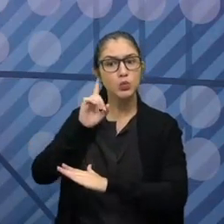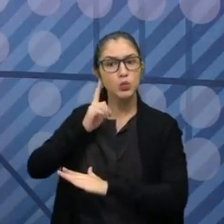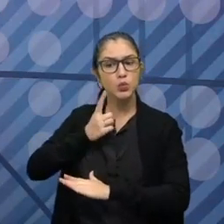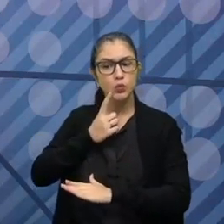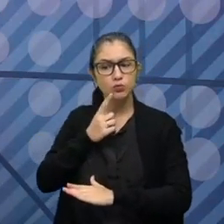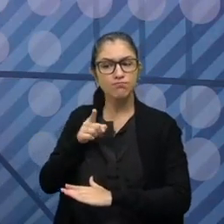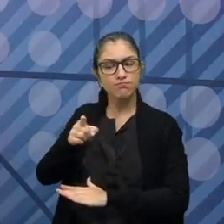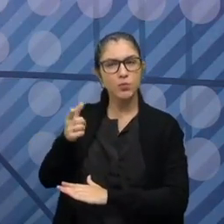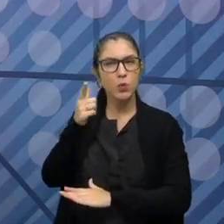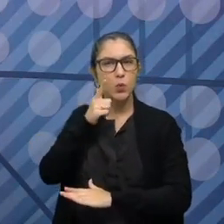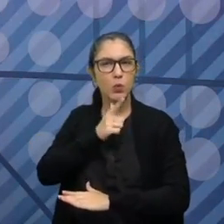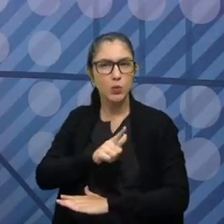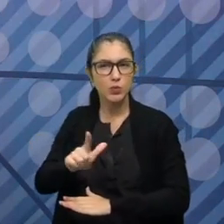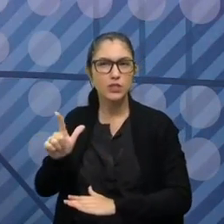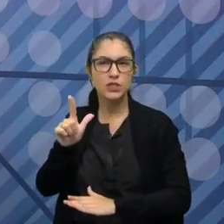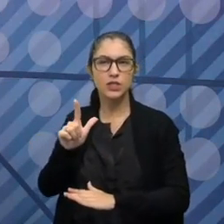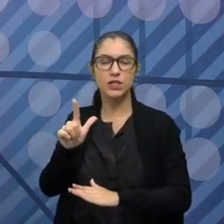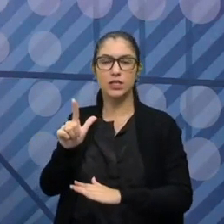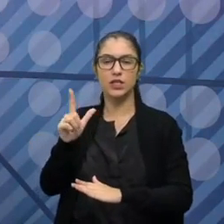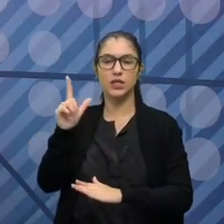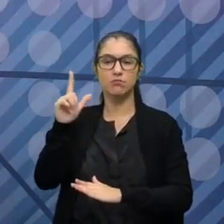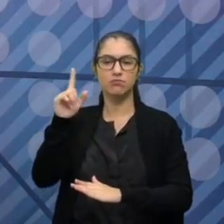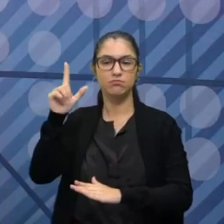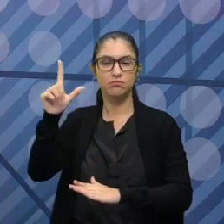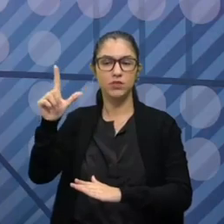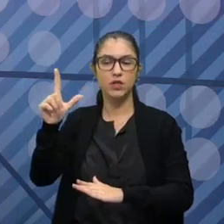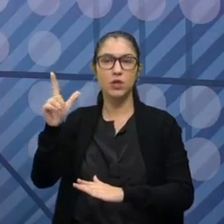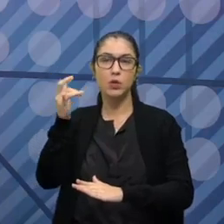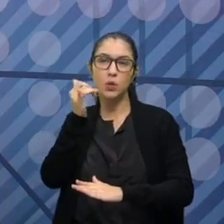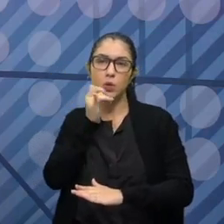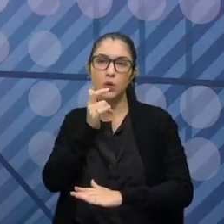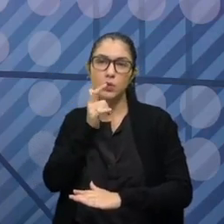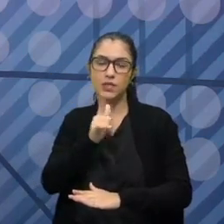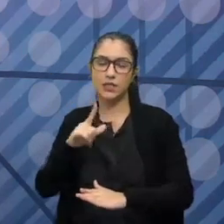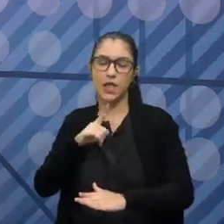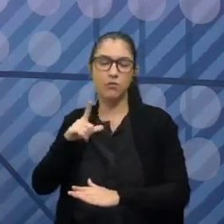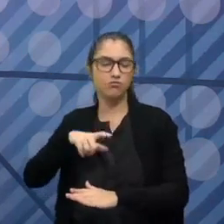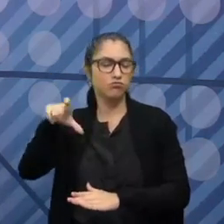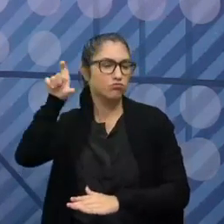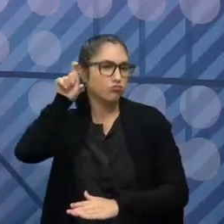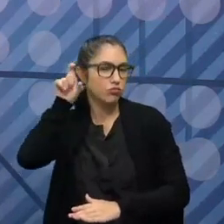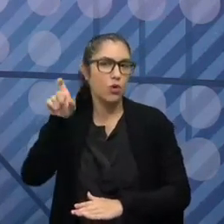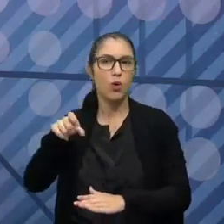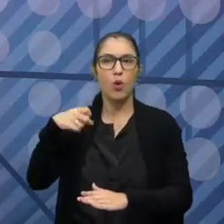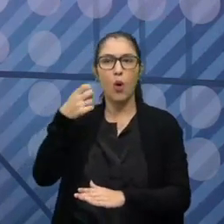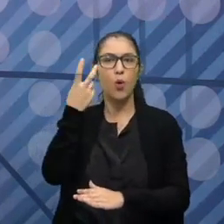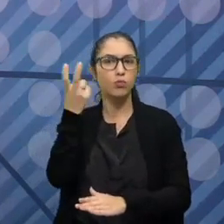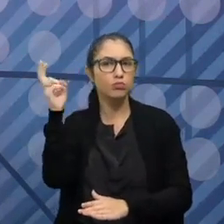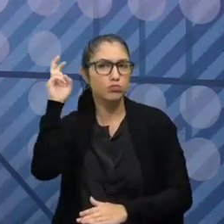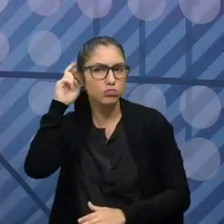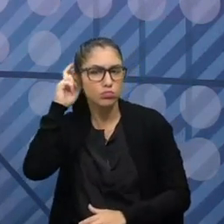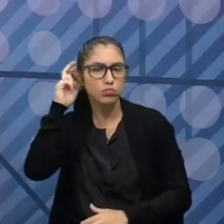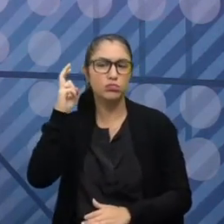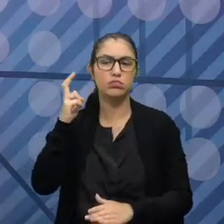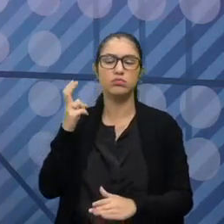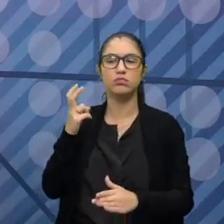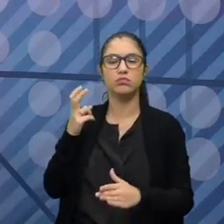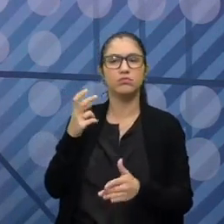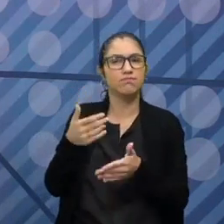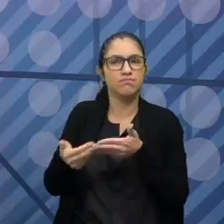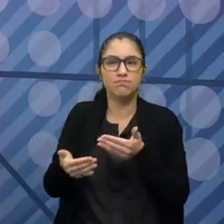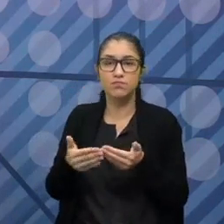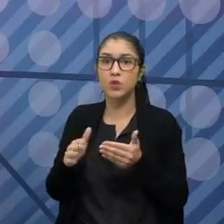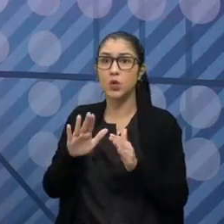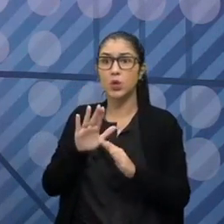a diminuir a sua perda auditiva, ou se ele usa um aparelho, se ele coloca um implante coclear, isso aí